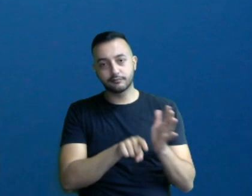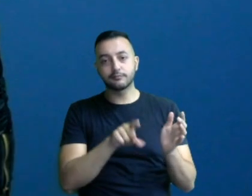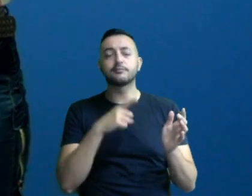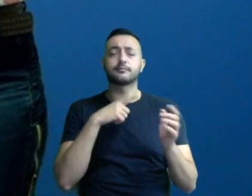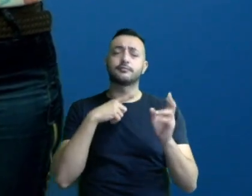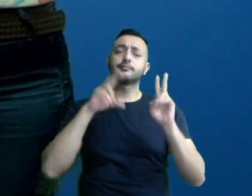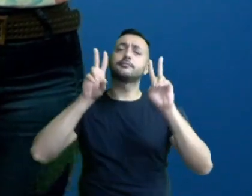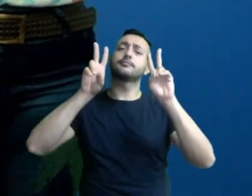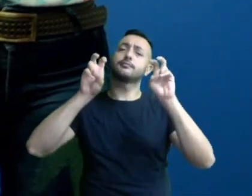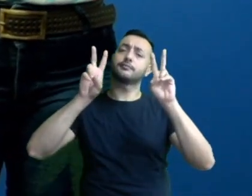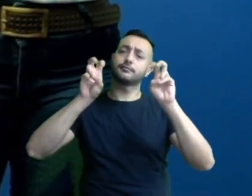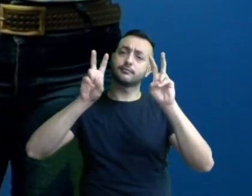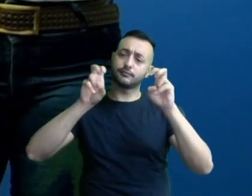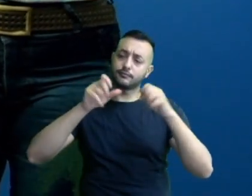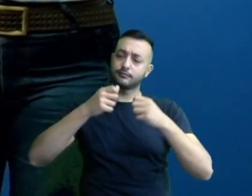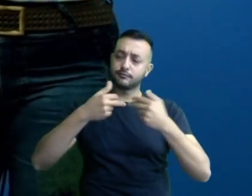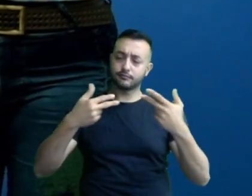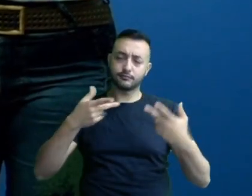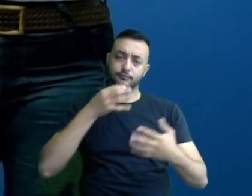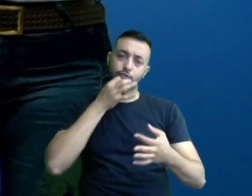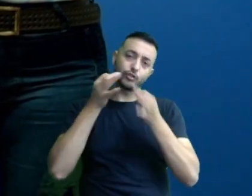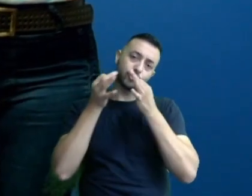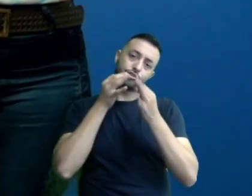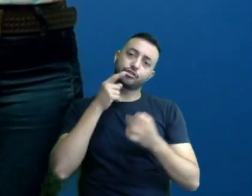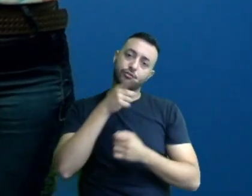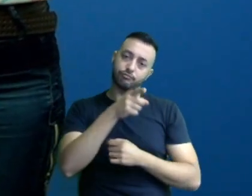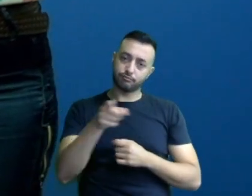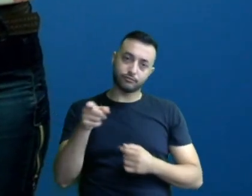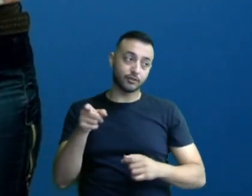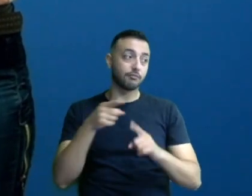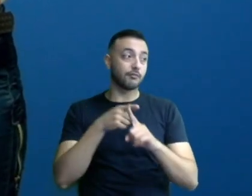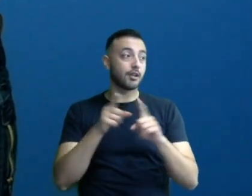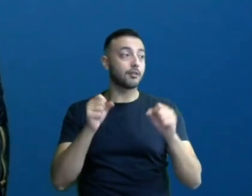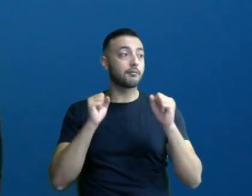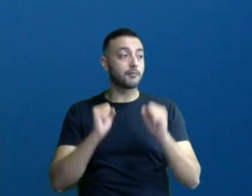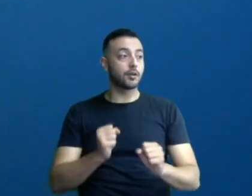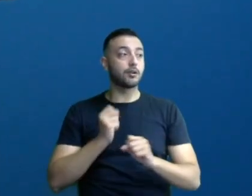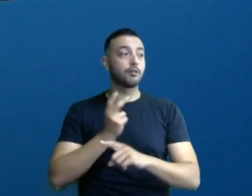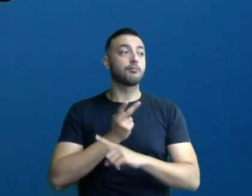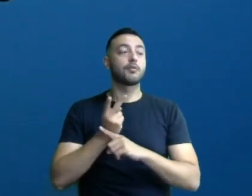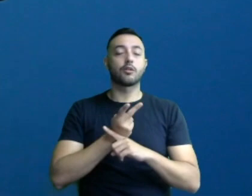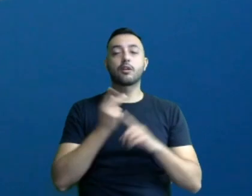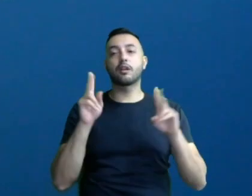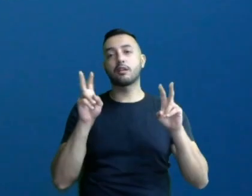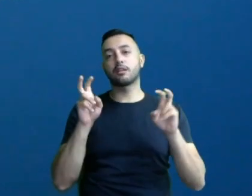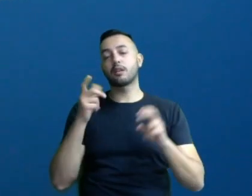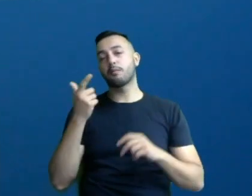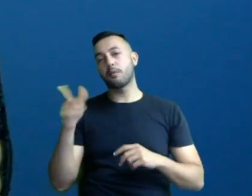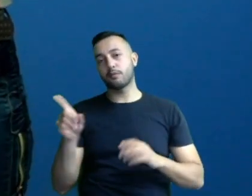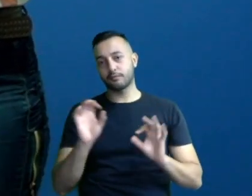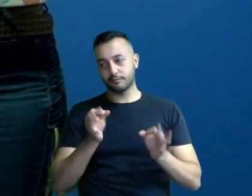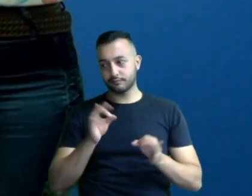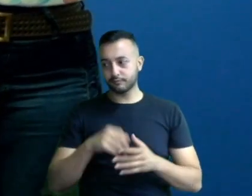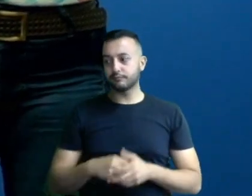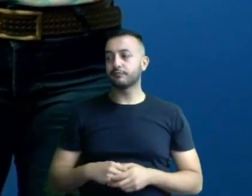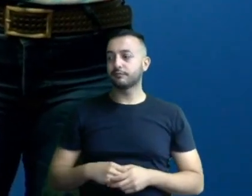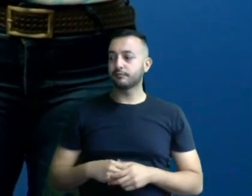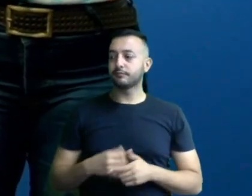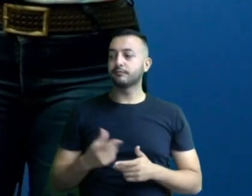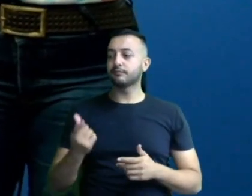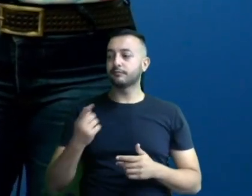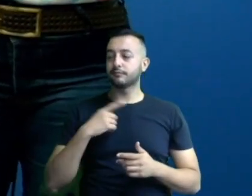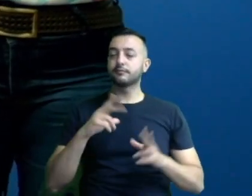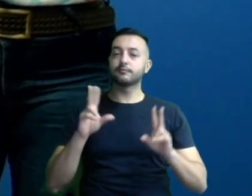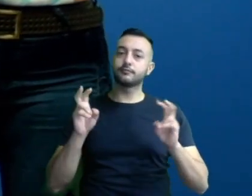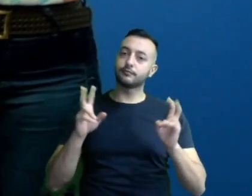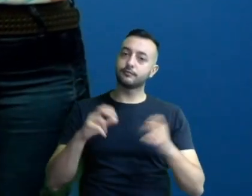alguns temas para vocês como sugestões, mas vocês podem procurar outros temas, tá certo? Então, a gente